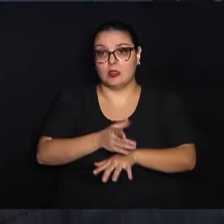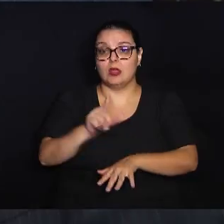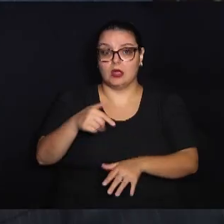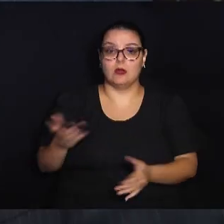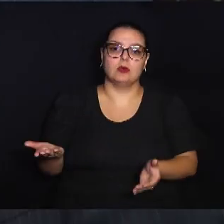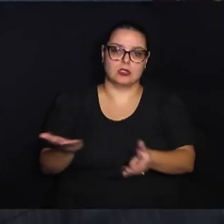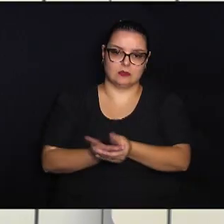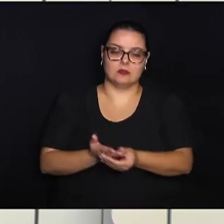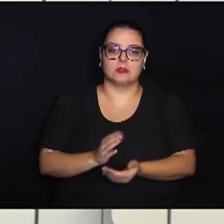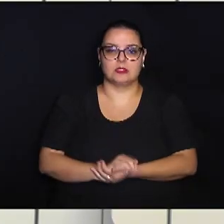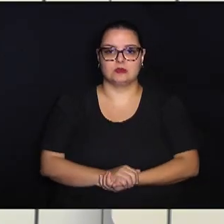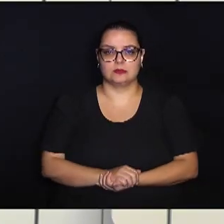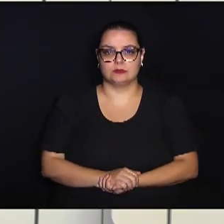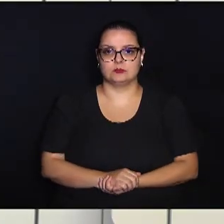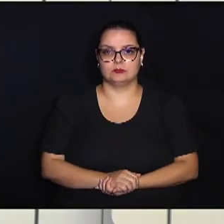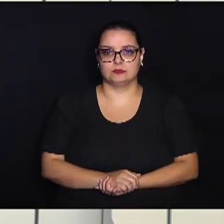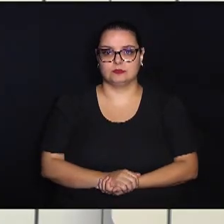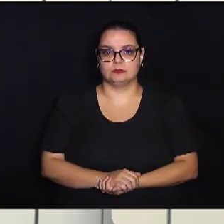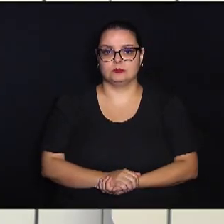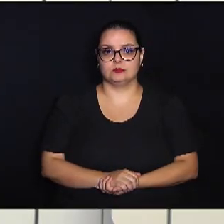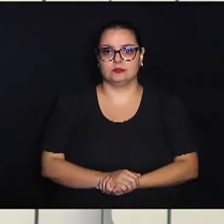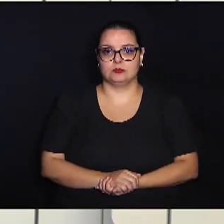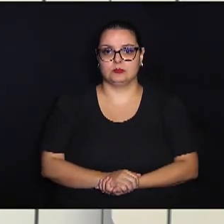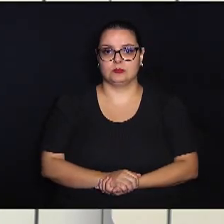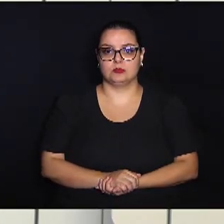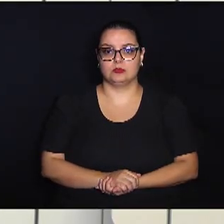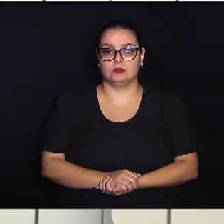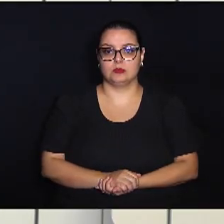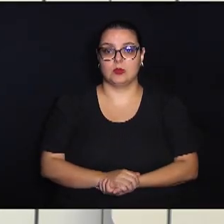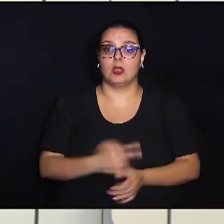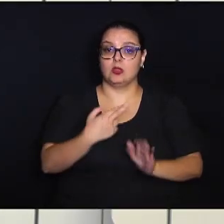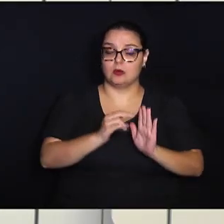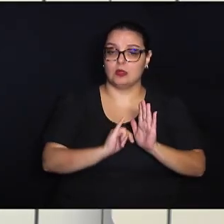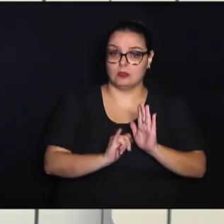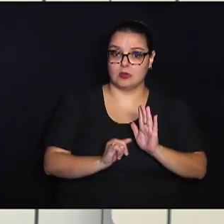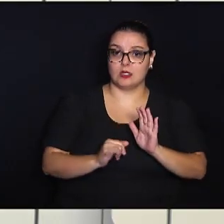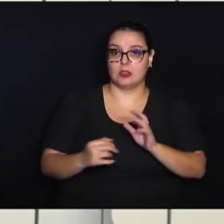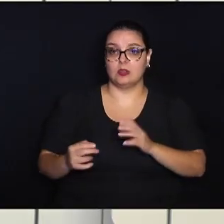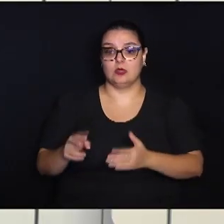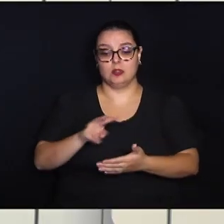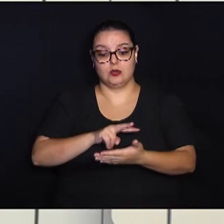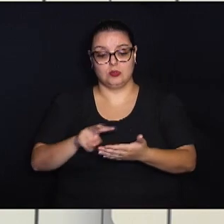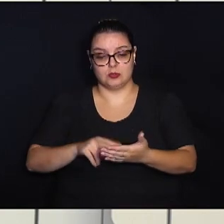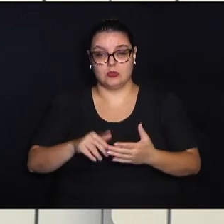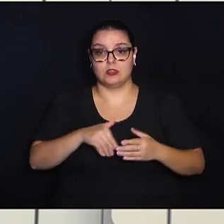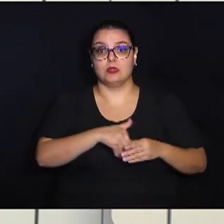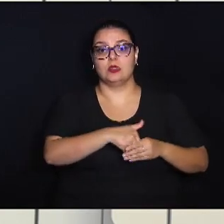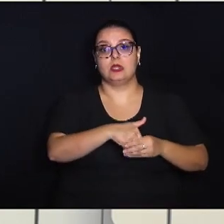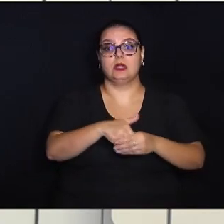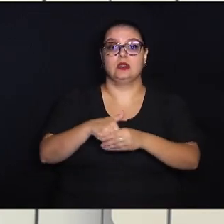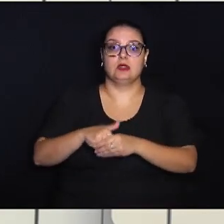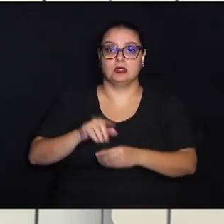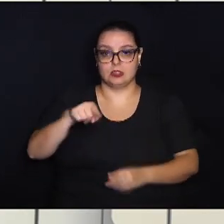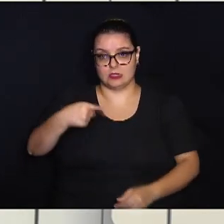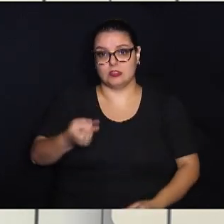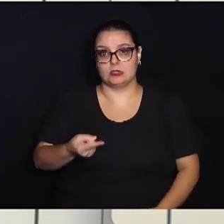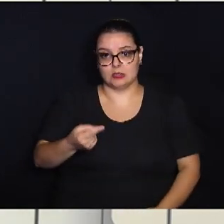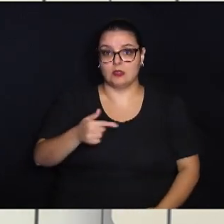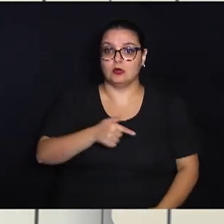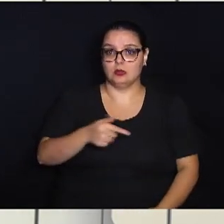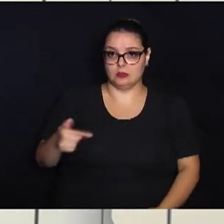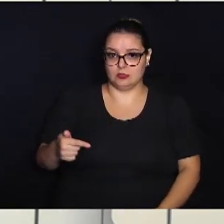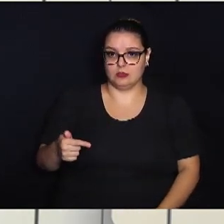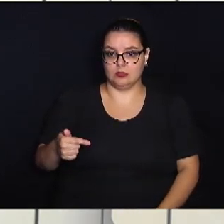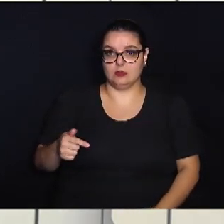arquivamento. A previsão é que o relatório seja lido e votado na próxima semana